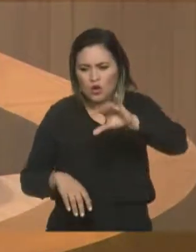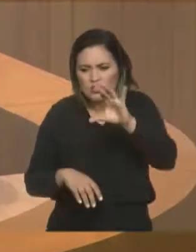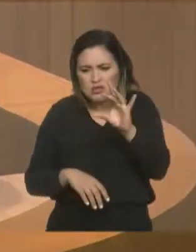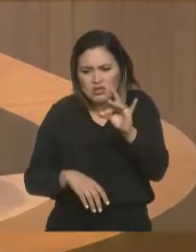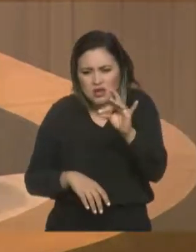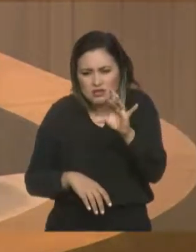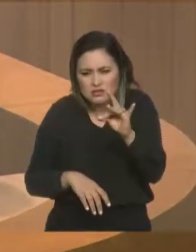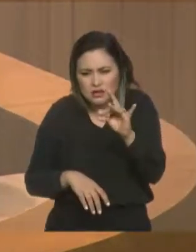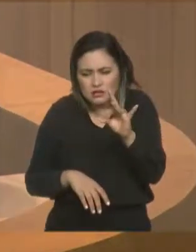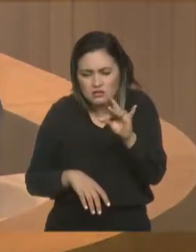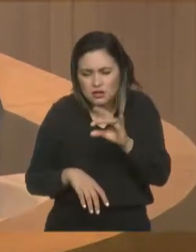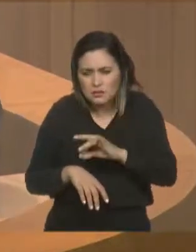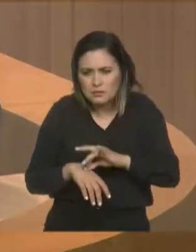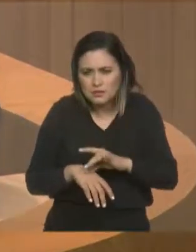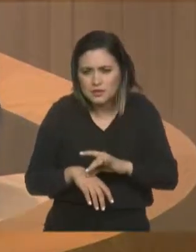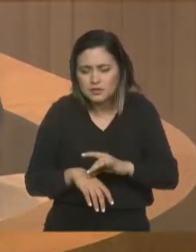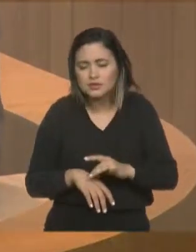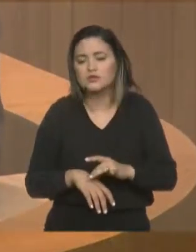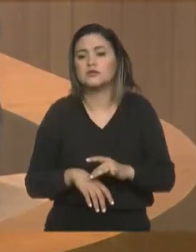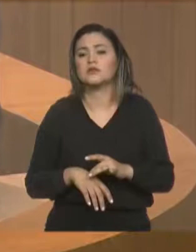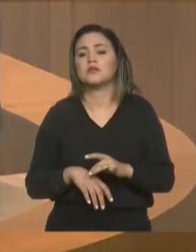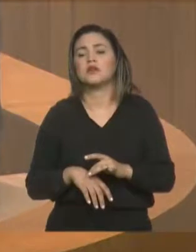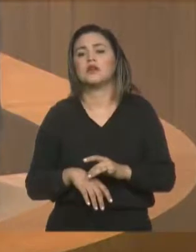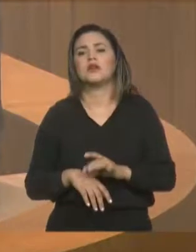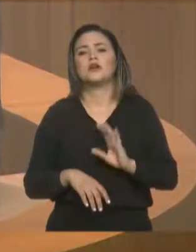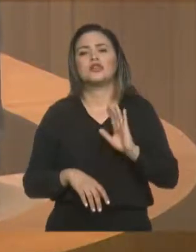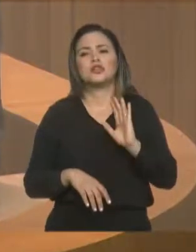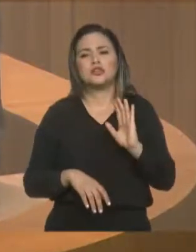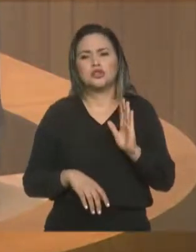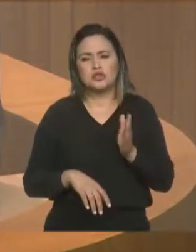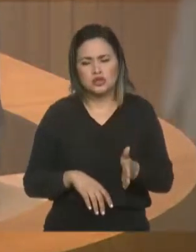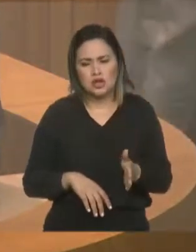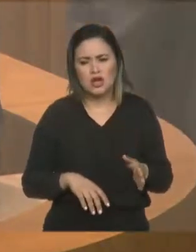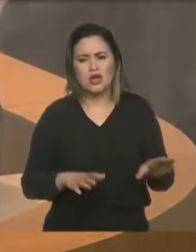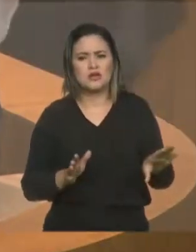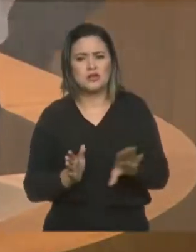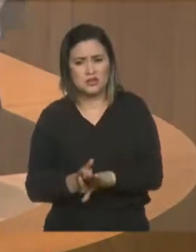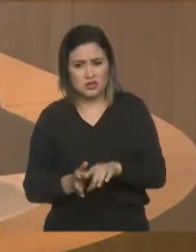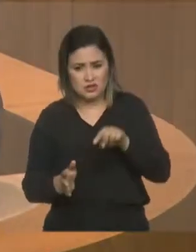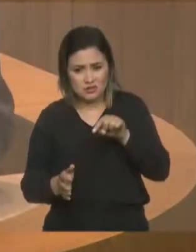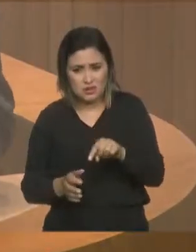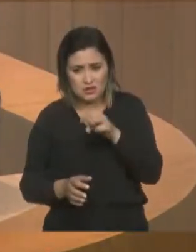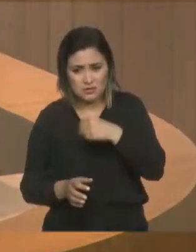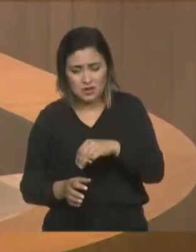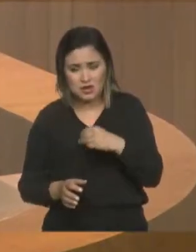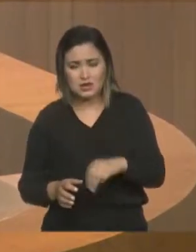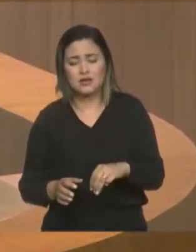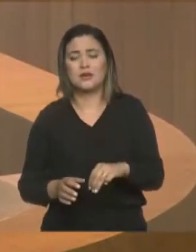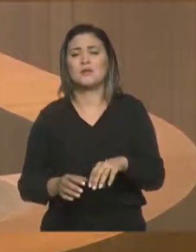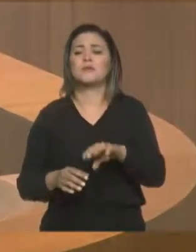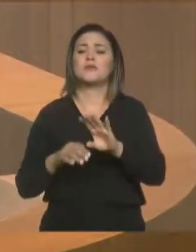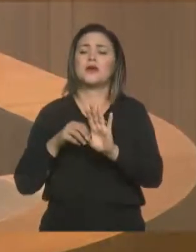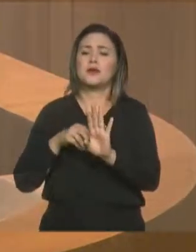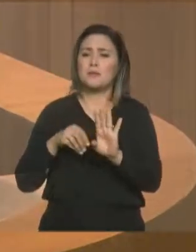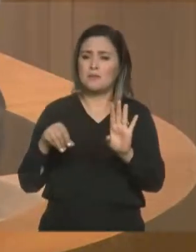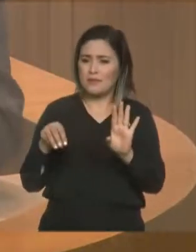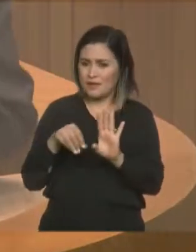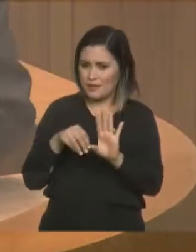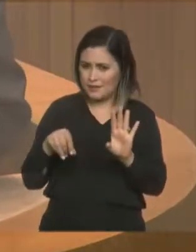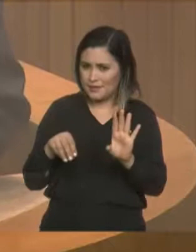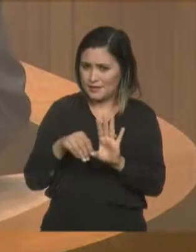uma vez, volto aqui a falar, já atingiu o município de Barreirinhas, que é o maior ponto turístico do nosso